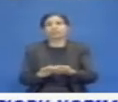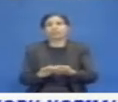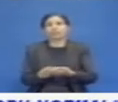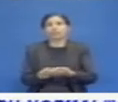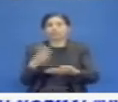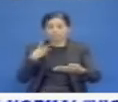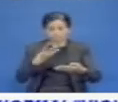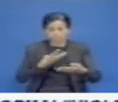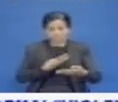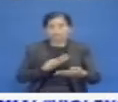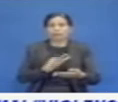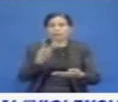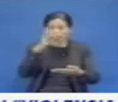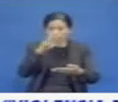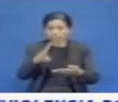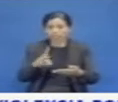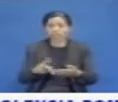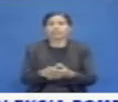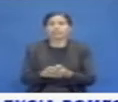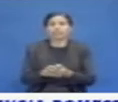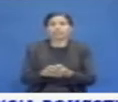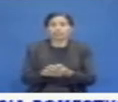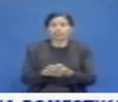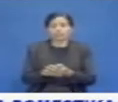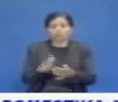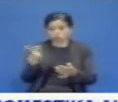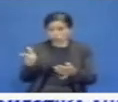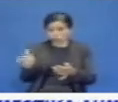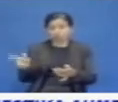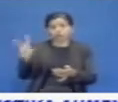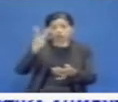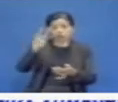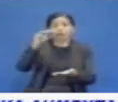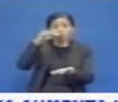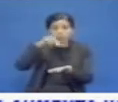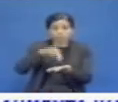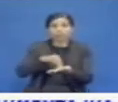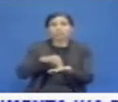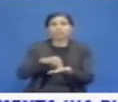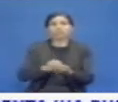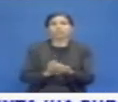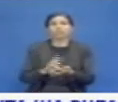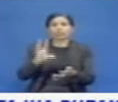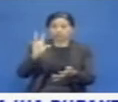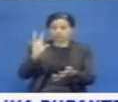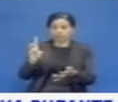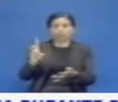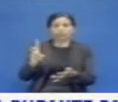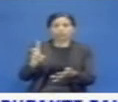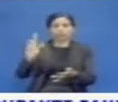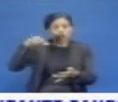a me detecta e é uma dívida de 22 milhões, que lá até nesse sétimo governo, oitavo